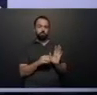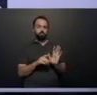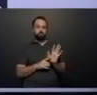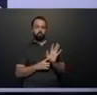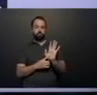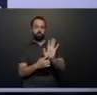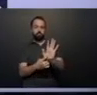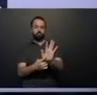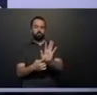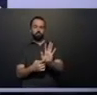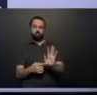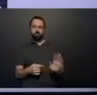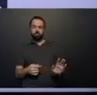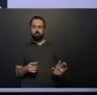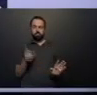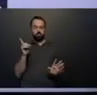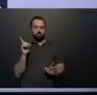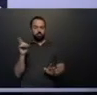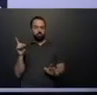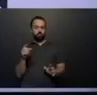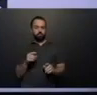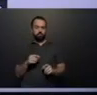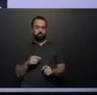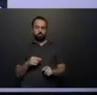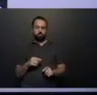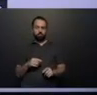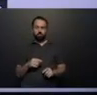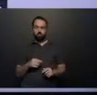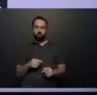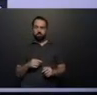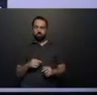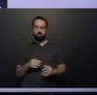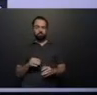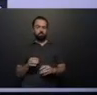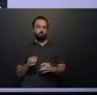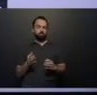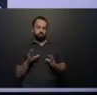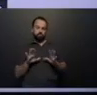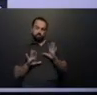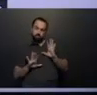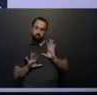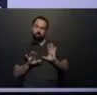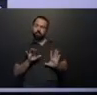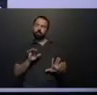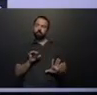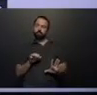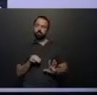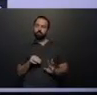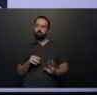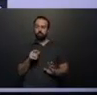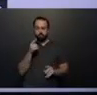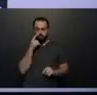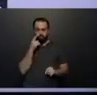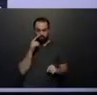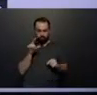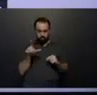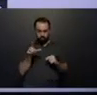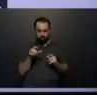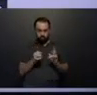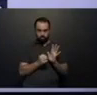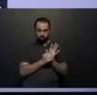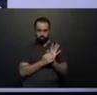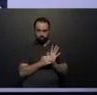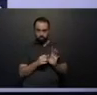eles são assim porque é uma maneira de uma leitura rápida, um símbolo. Então a pessoa já olha e já